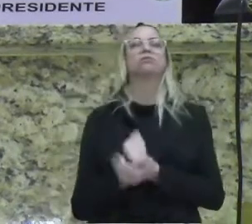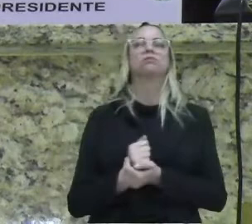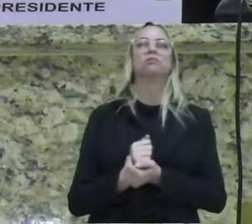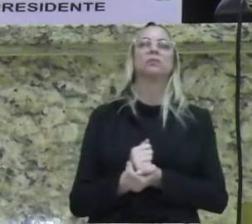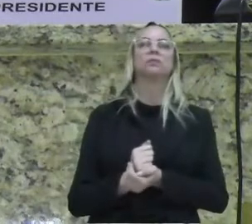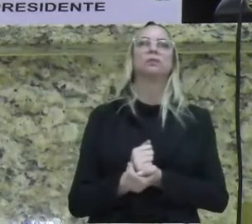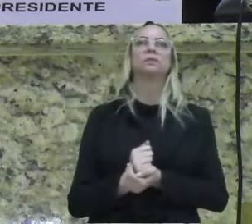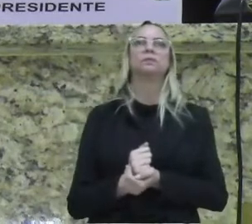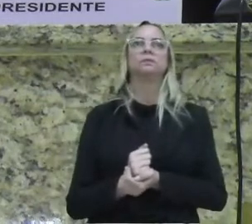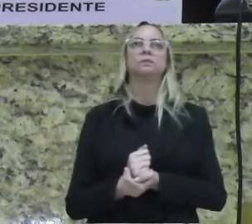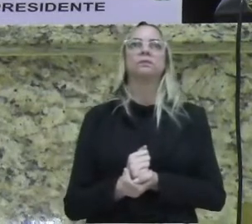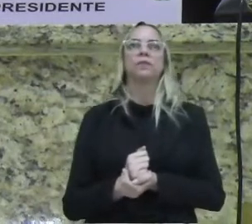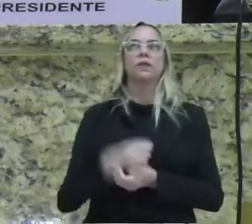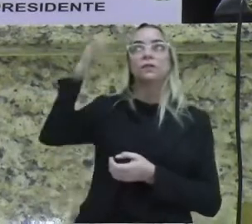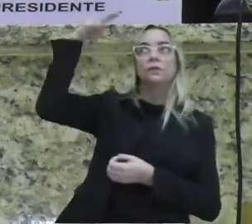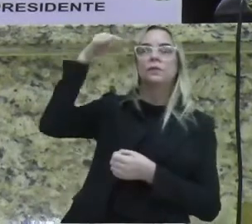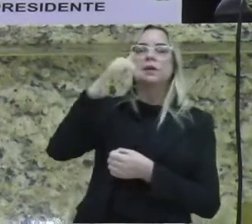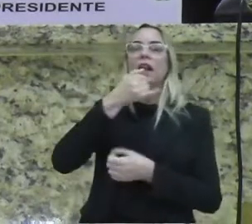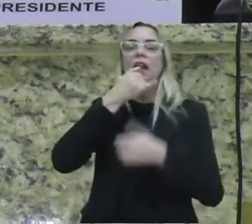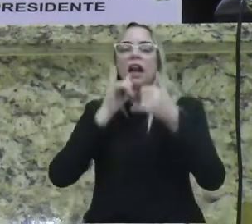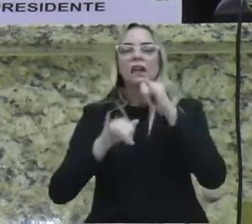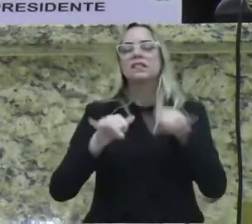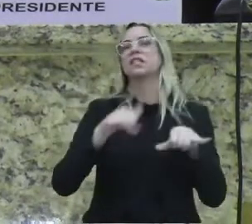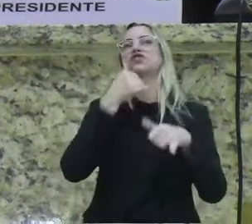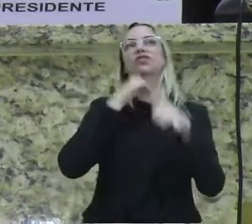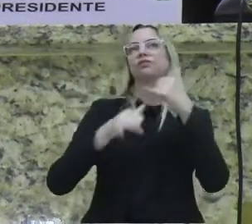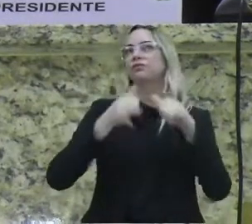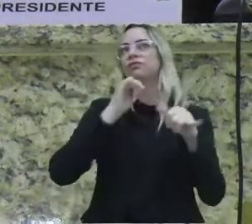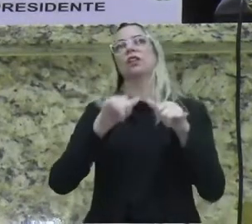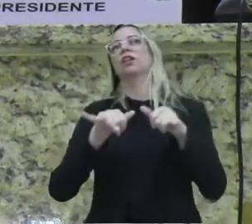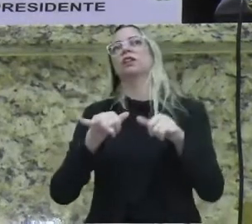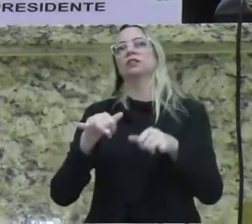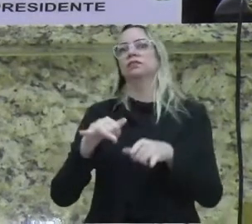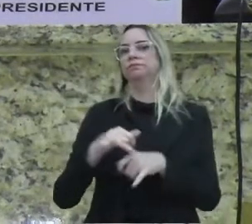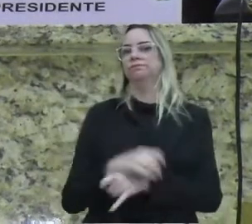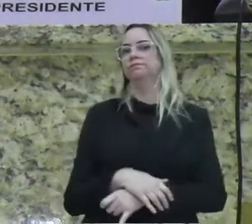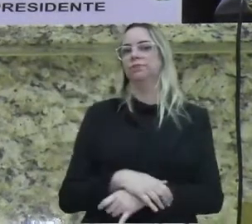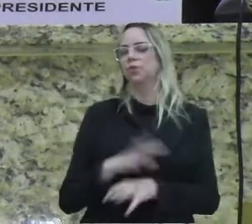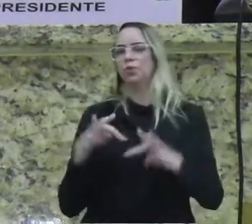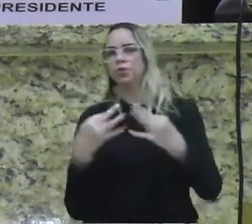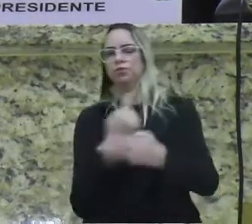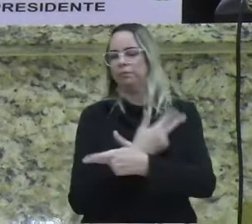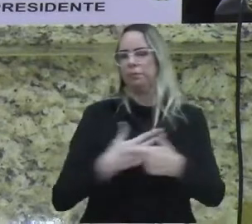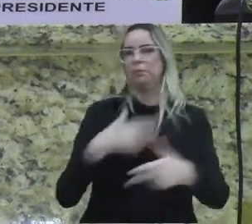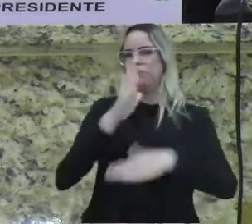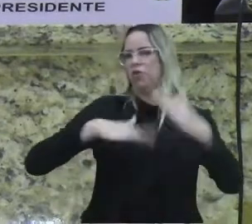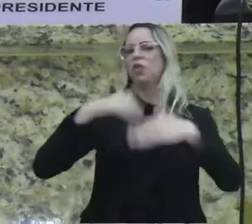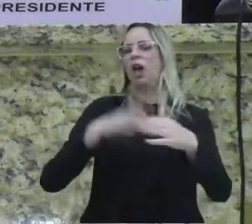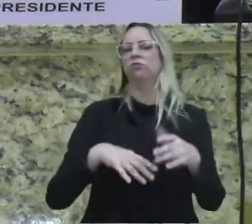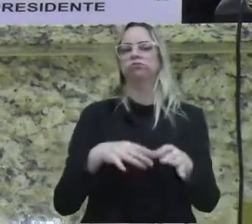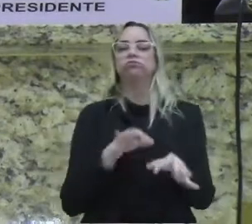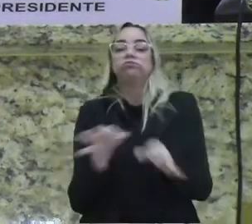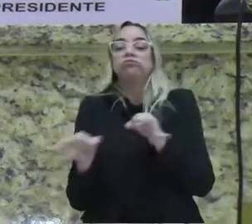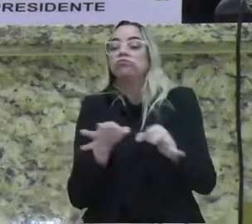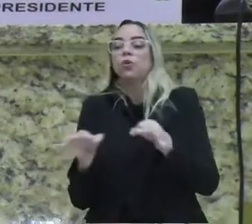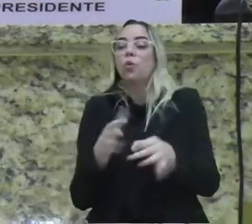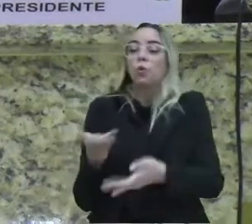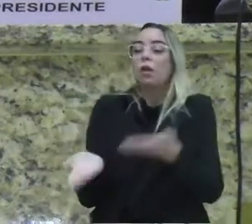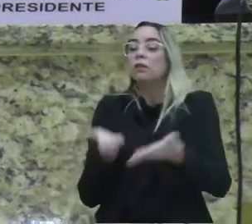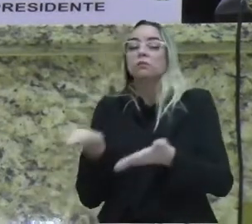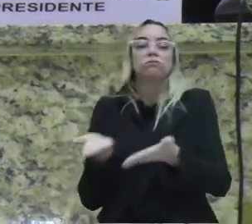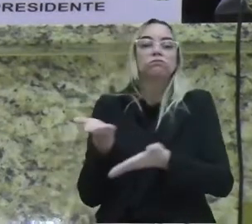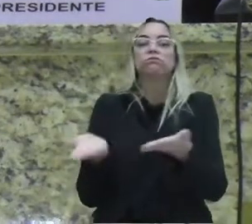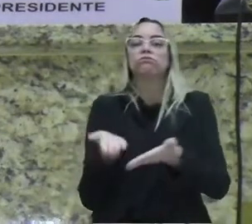encanadoras, eletricistas, que todos os dias eles estão dentro das nossas escolas fazendo manutenção, fazendo